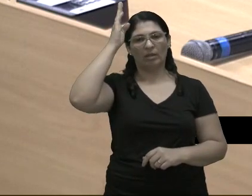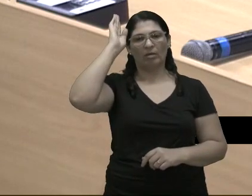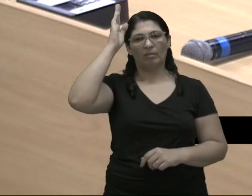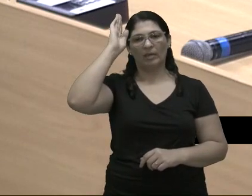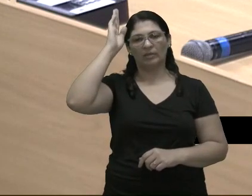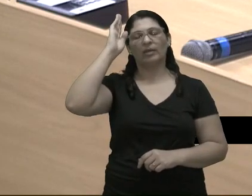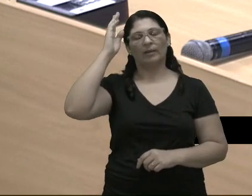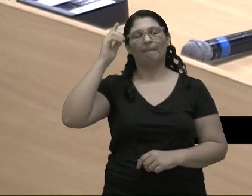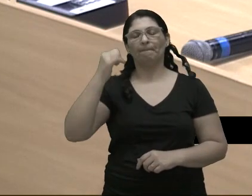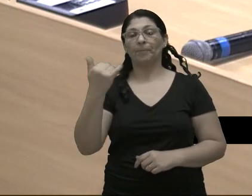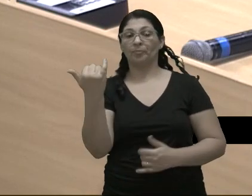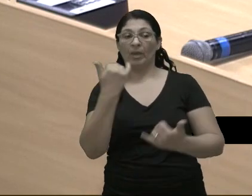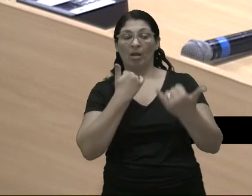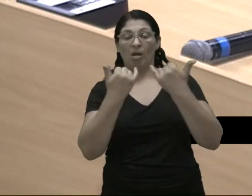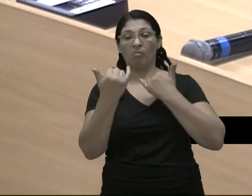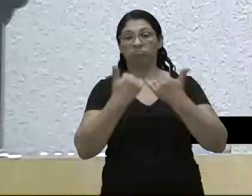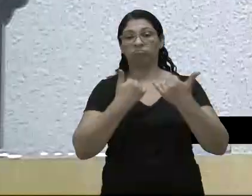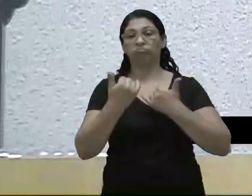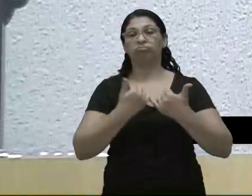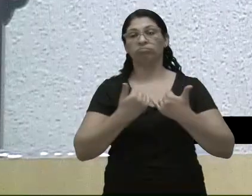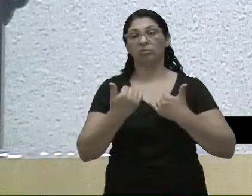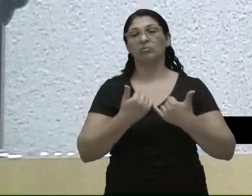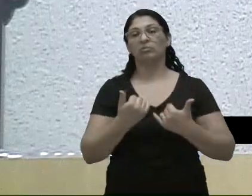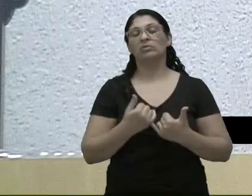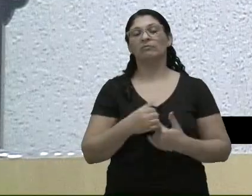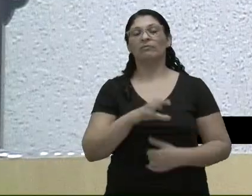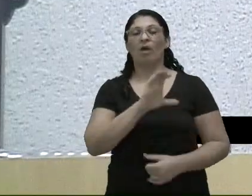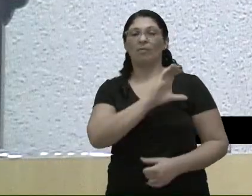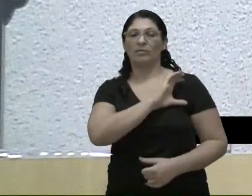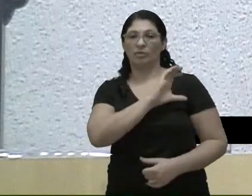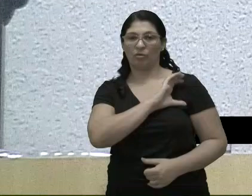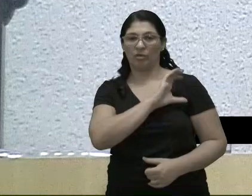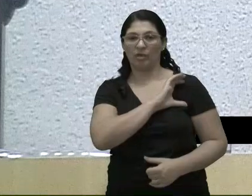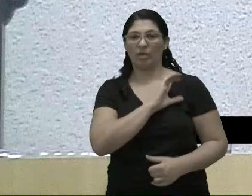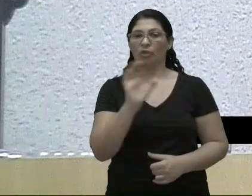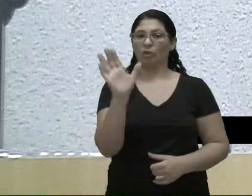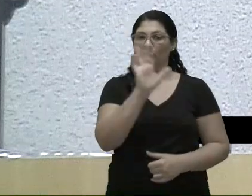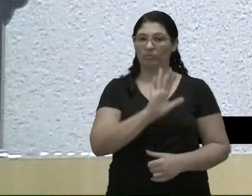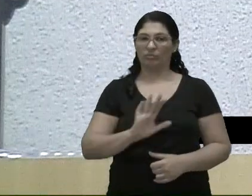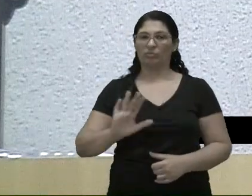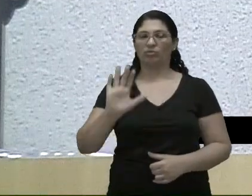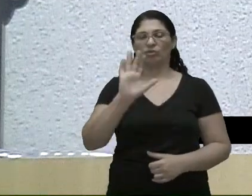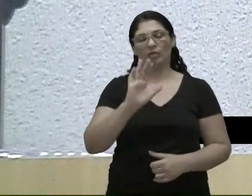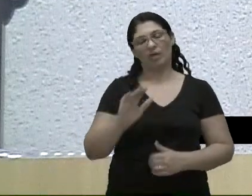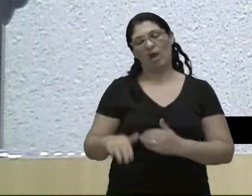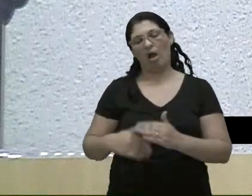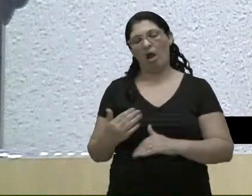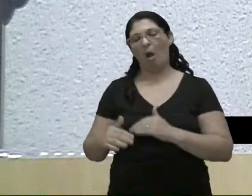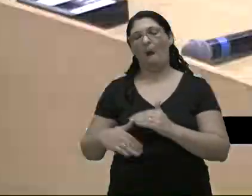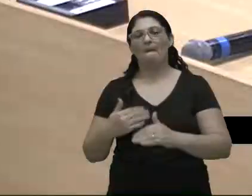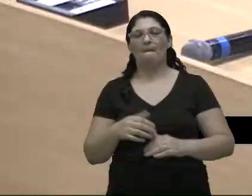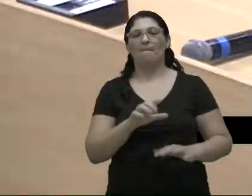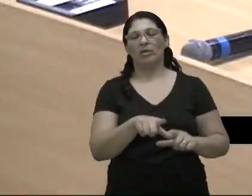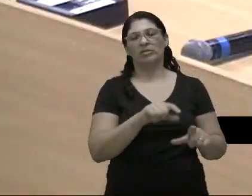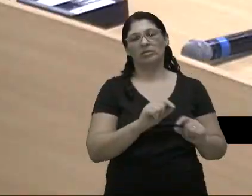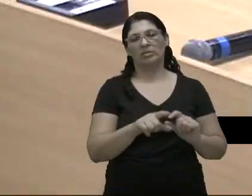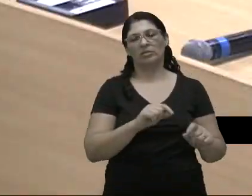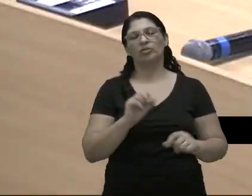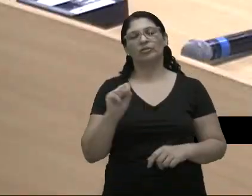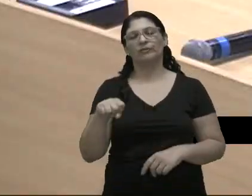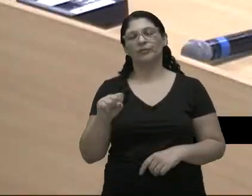que nos passa então, as podemos demandas. Dizer que ela coordenou, assim, na forma geral aqui o processo seletivo? Sim, sim. Sim,